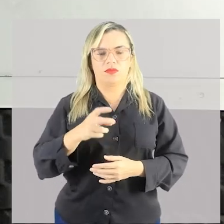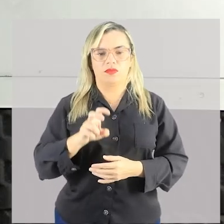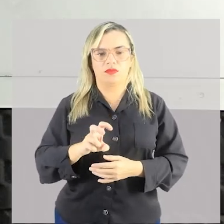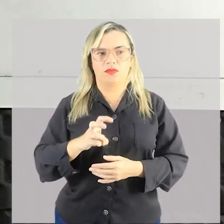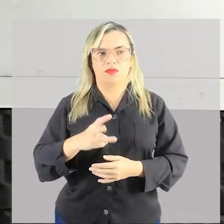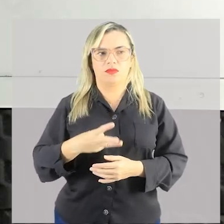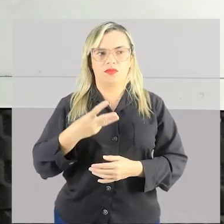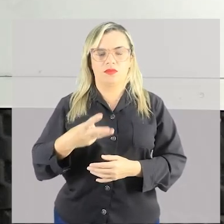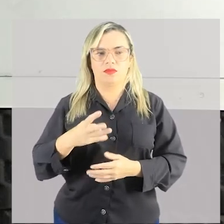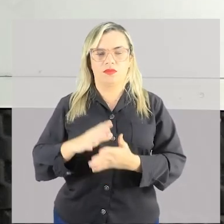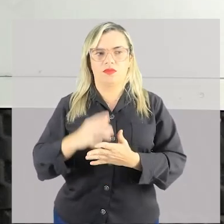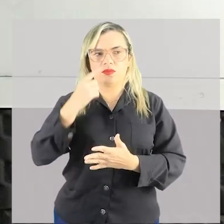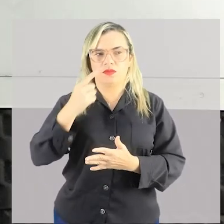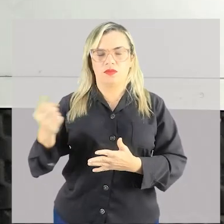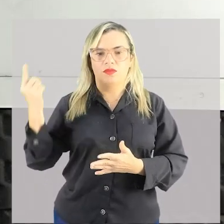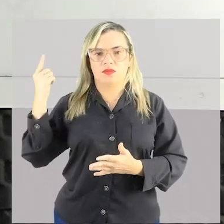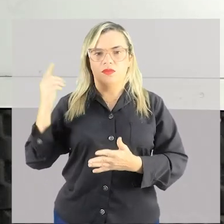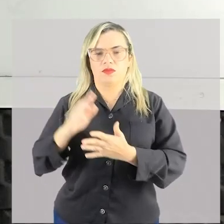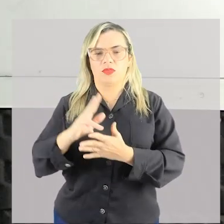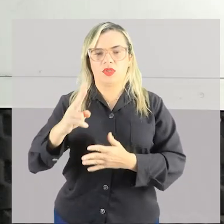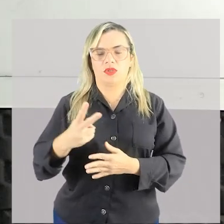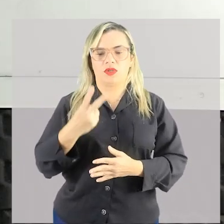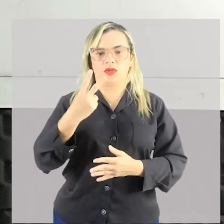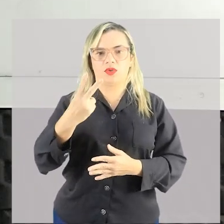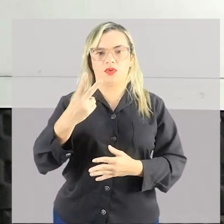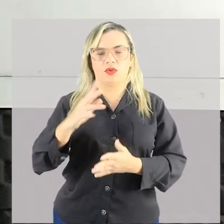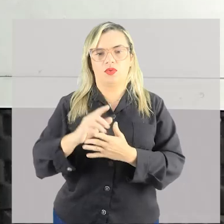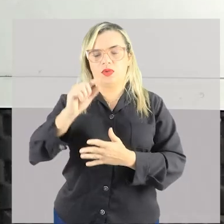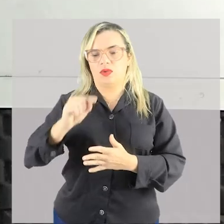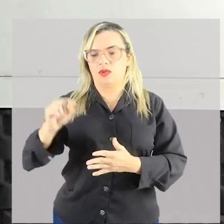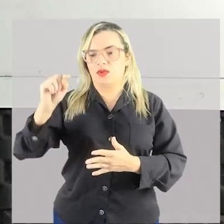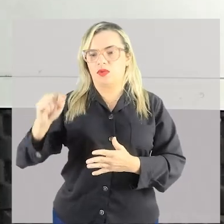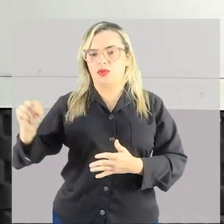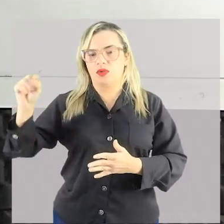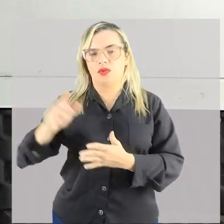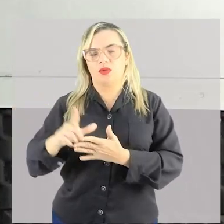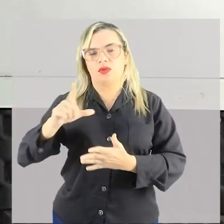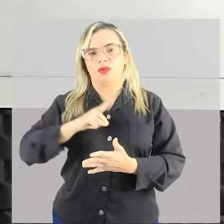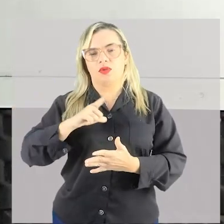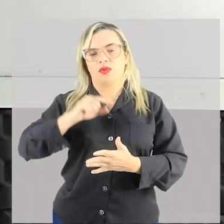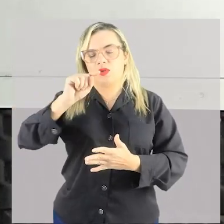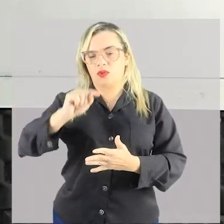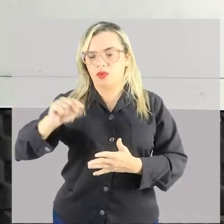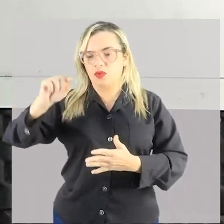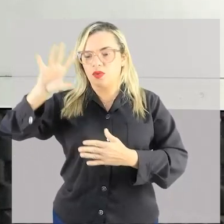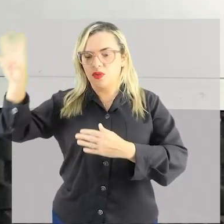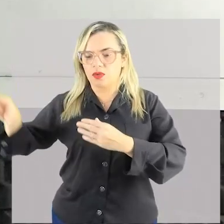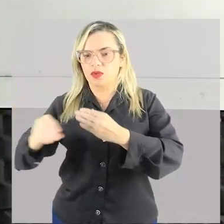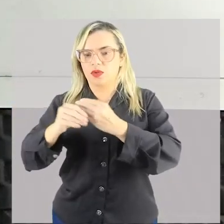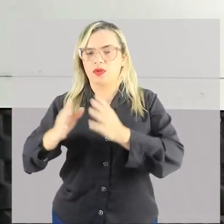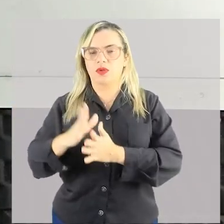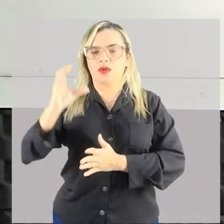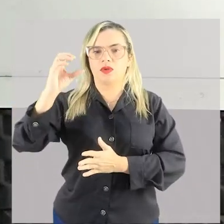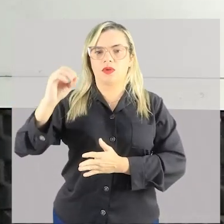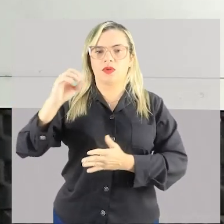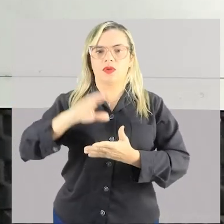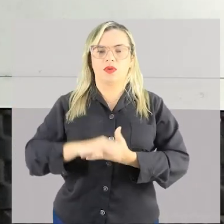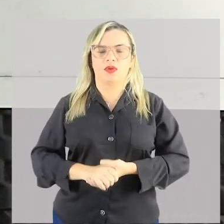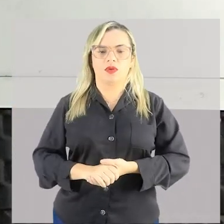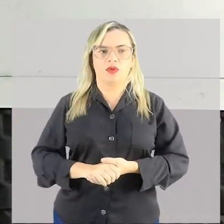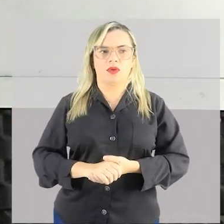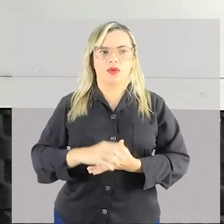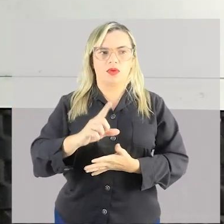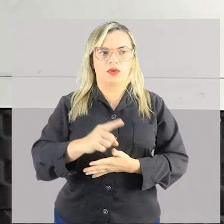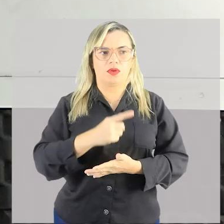353 aqui eu teria que correr duas casas mas como só tem uma eu corro essa uma e acrescento o zero fica